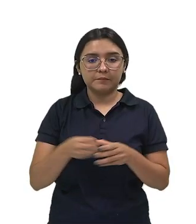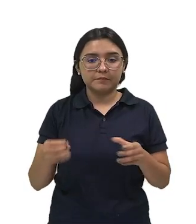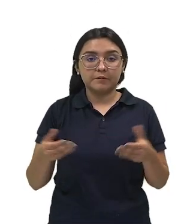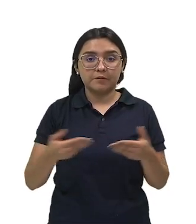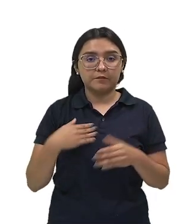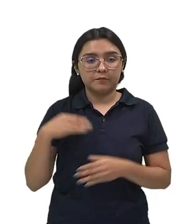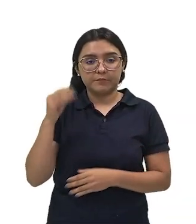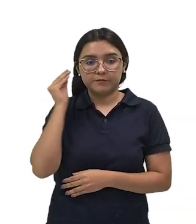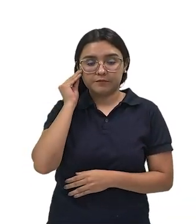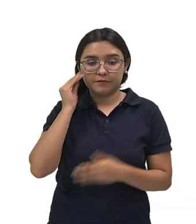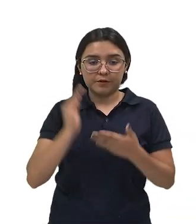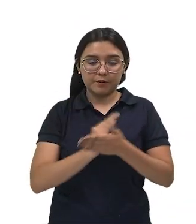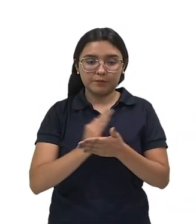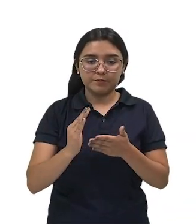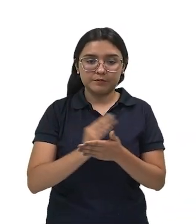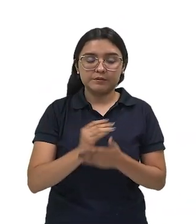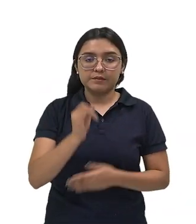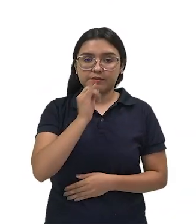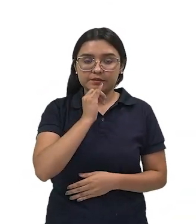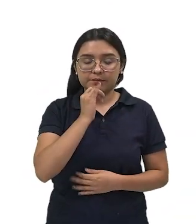Vamos supor,